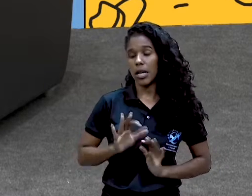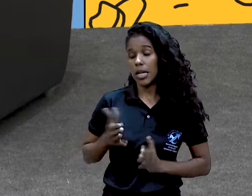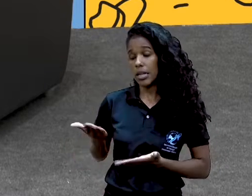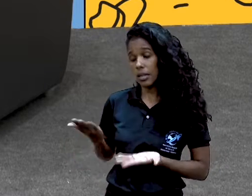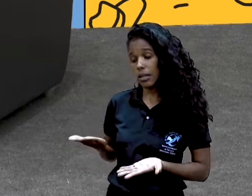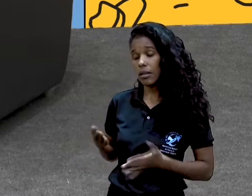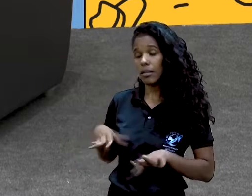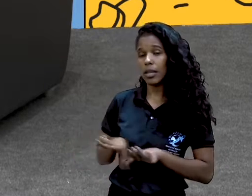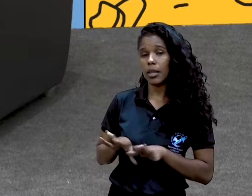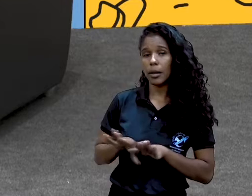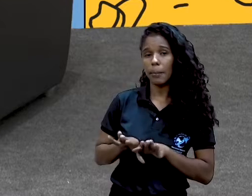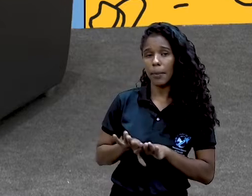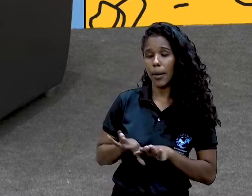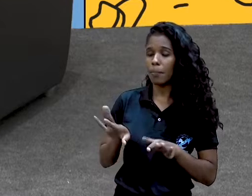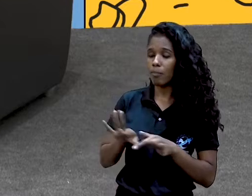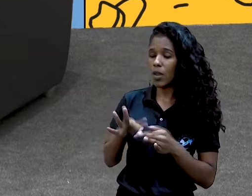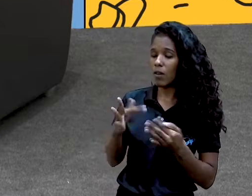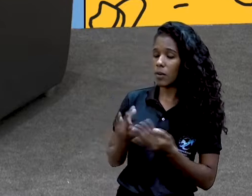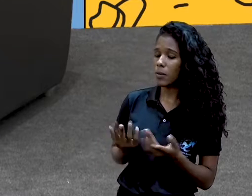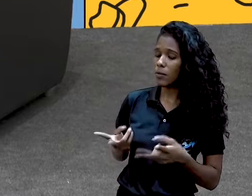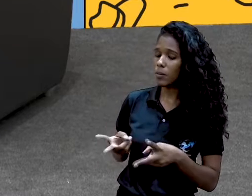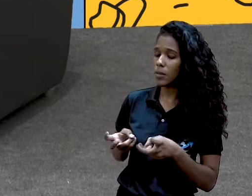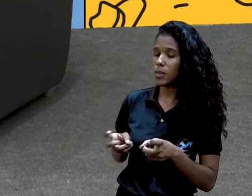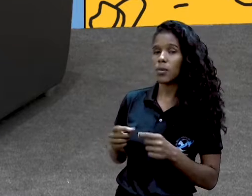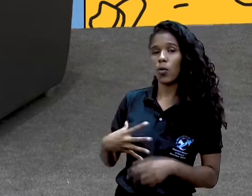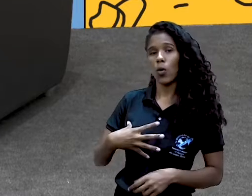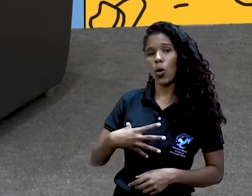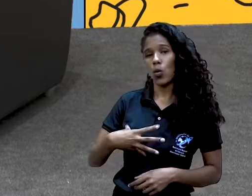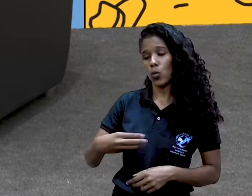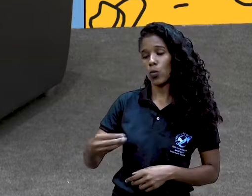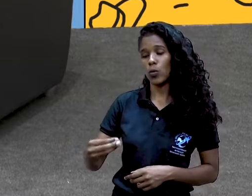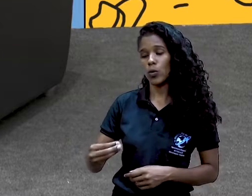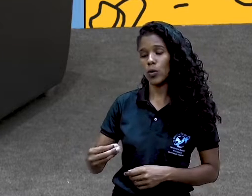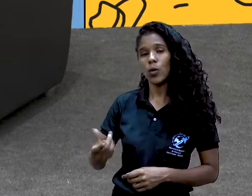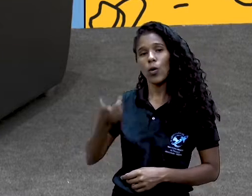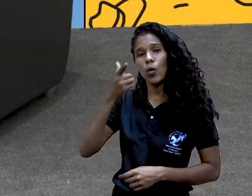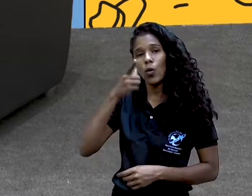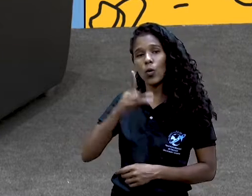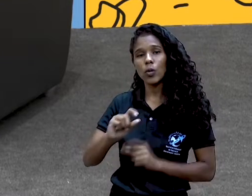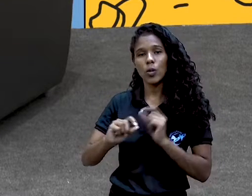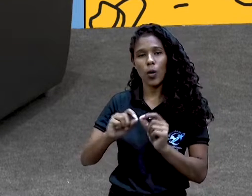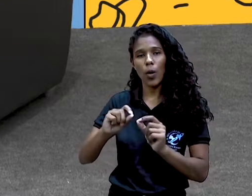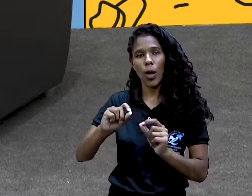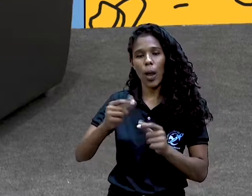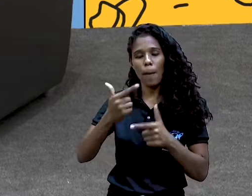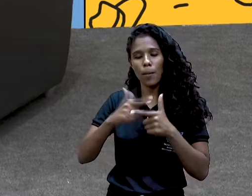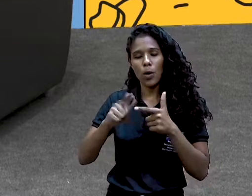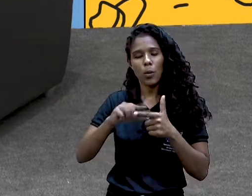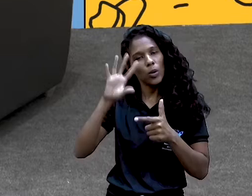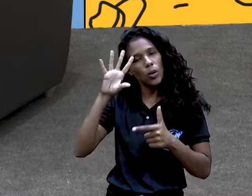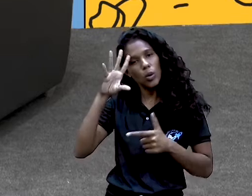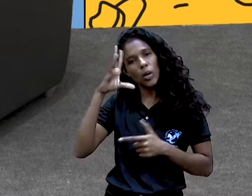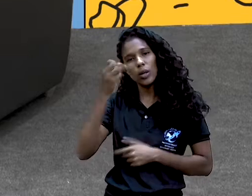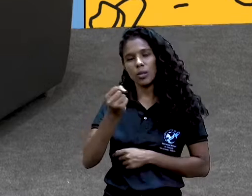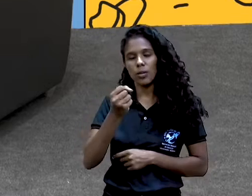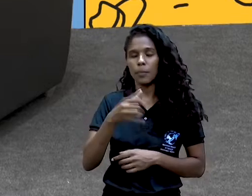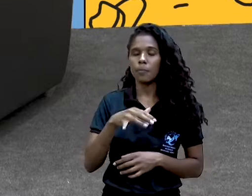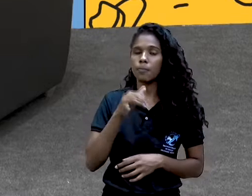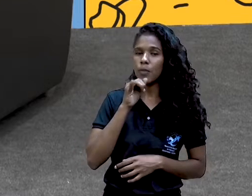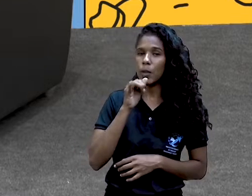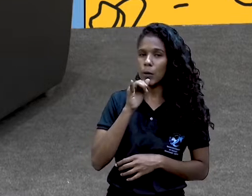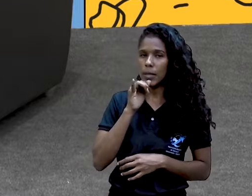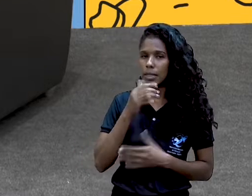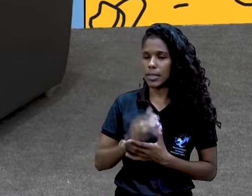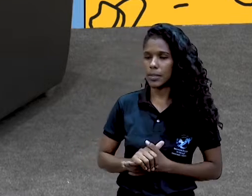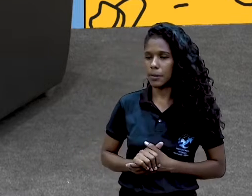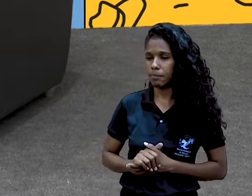filho tome decisões. Você sabe quando você pode... Como é que você pode provocar o seu filho a aprender a tomar decisões? Por exemplo, quando você